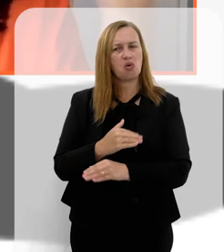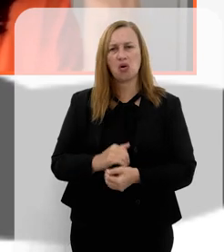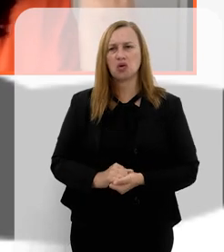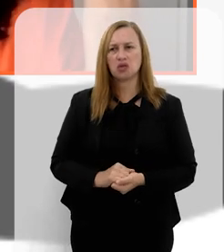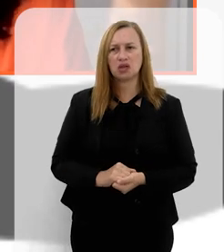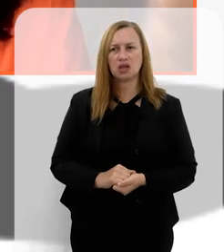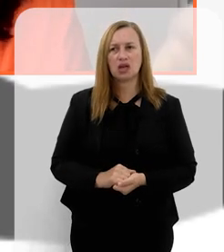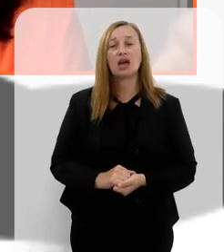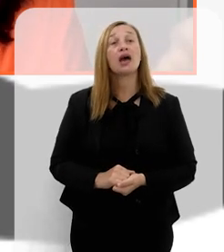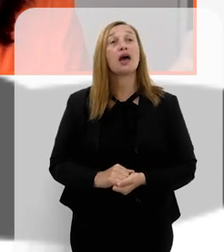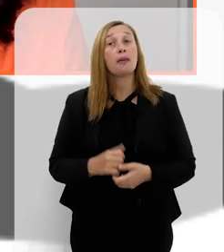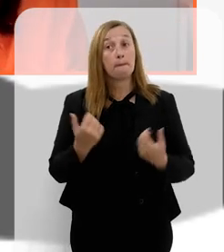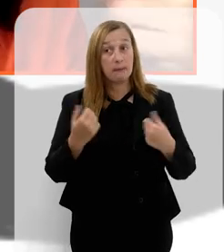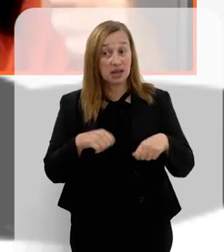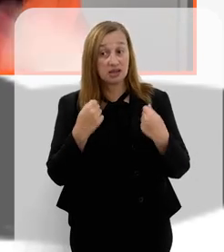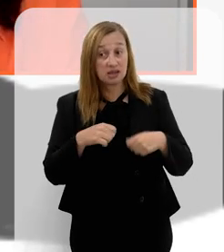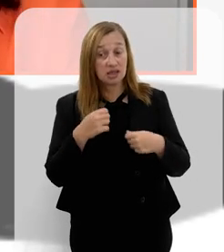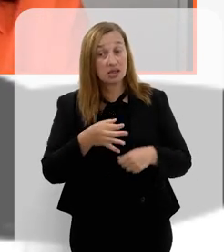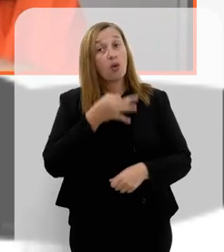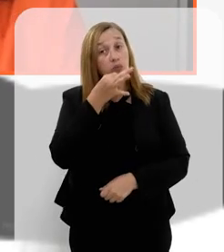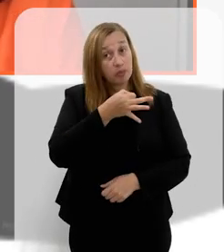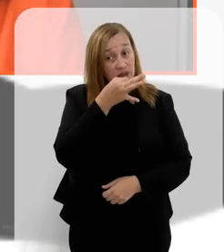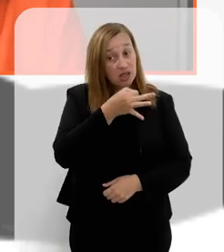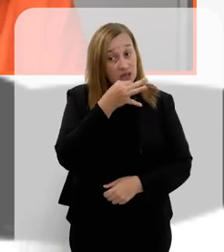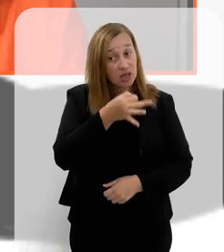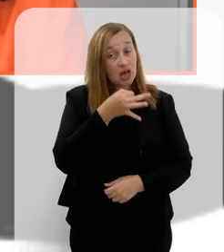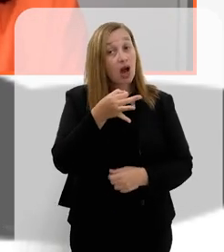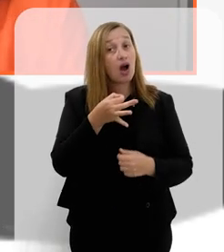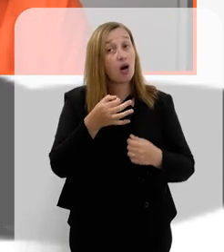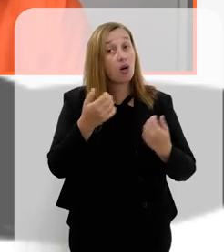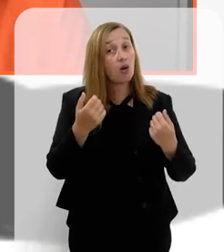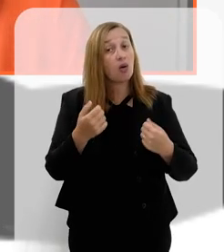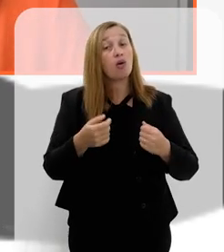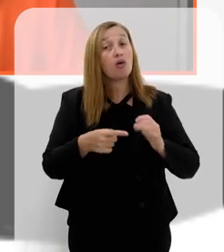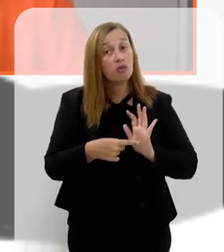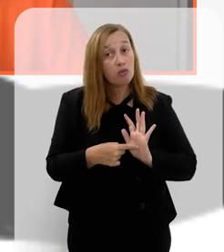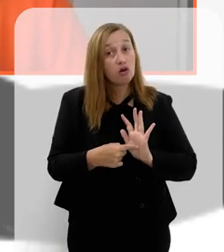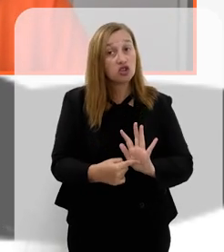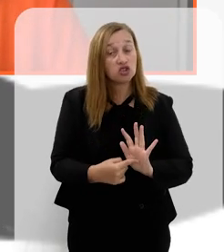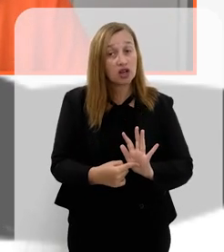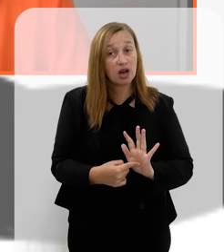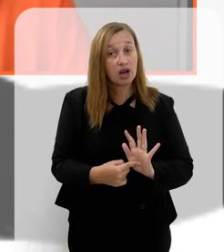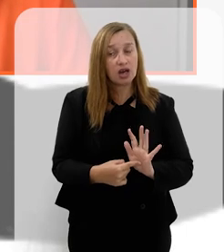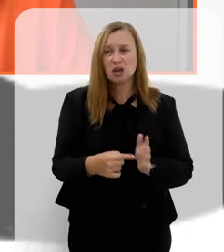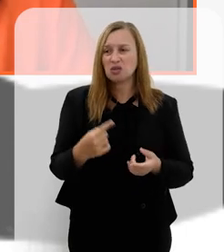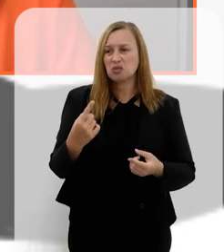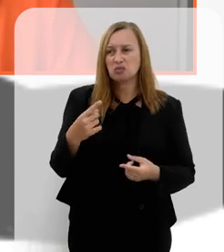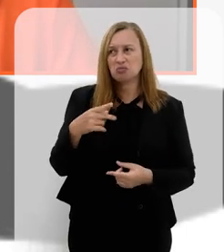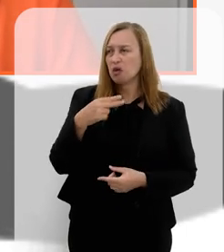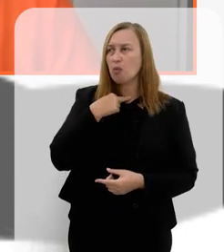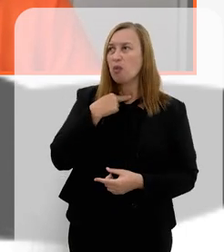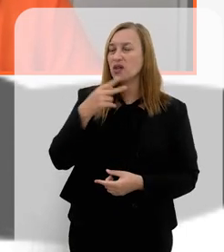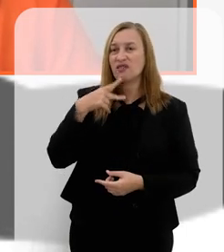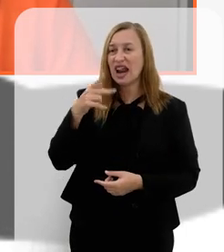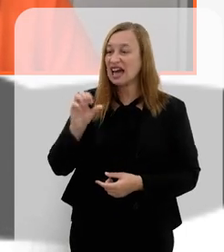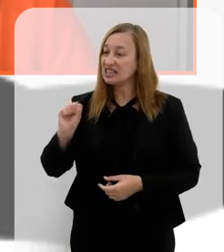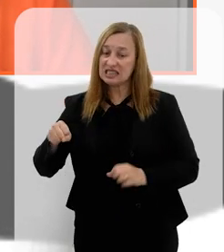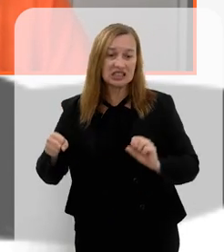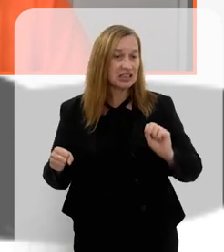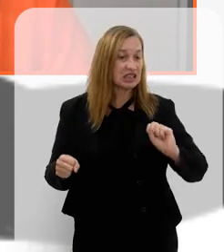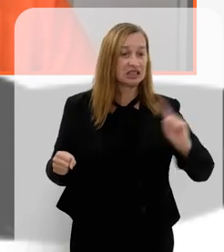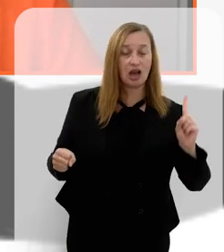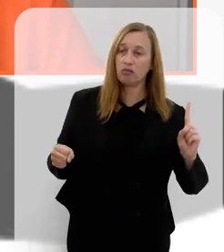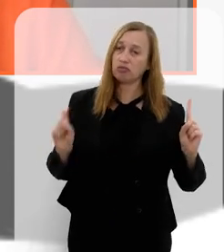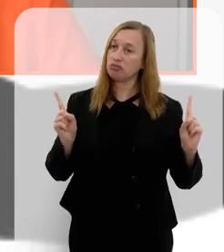sempre que a pessoa fala não concorda, ela tem que argumentar. É, Aí não já vou. pode dizer sim porque sim, nem não porque não, né? Porque senão não